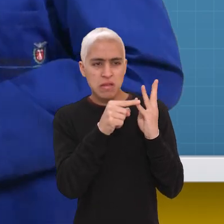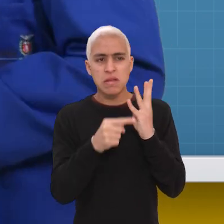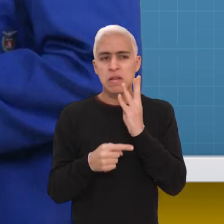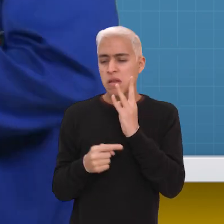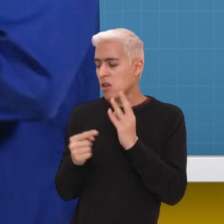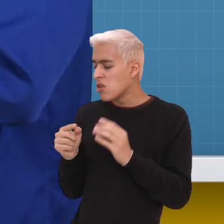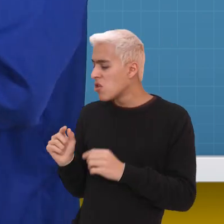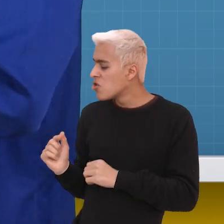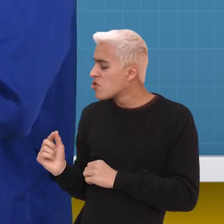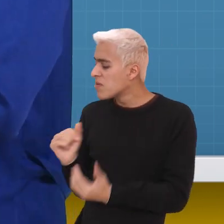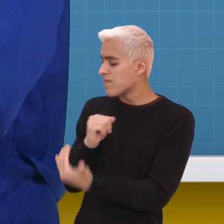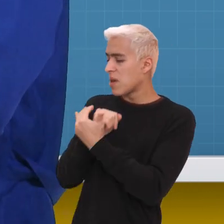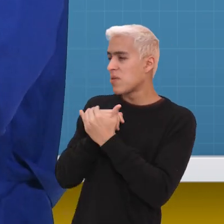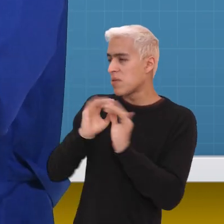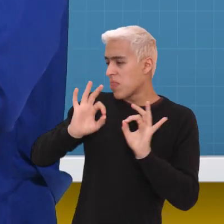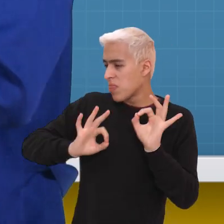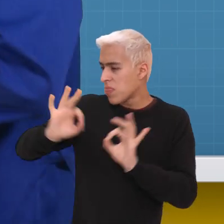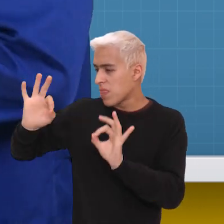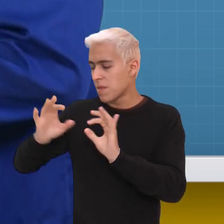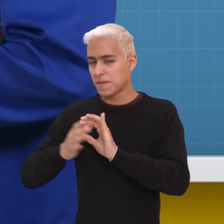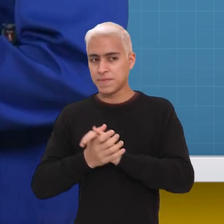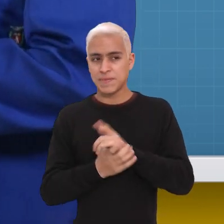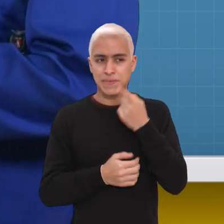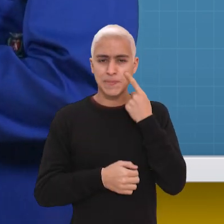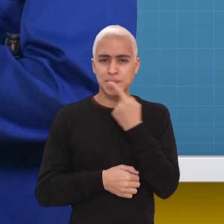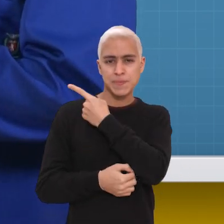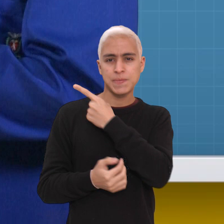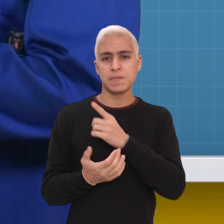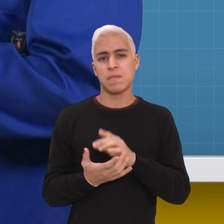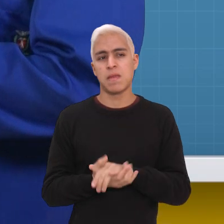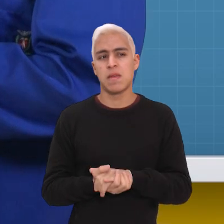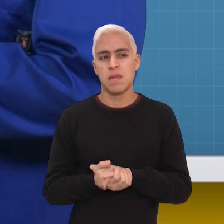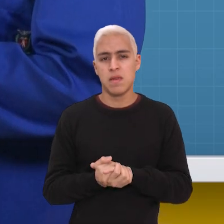senhor Giz, me ajuda no passo a passo, por favor? Coloque lá.